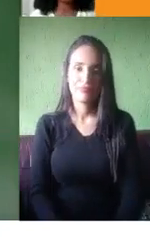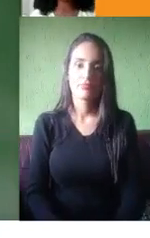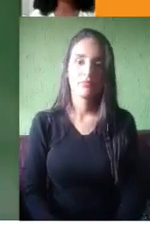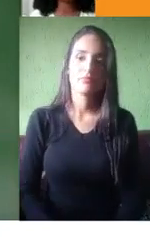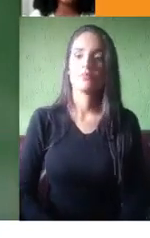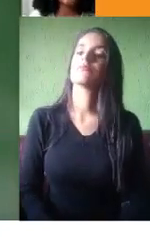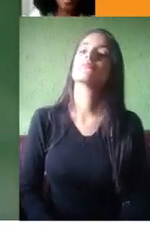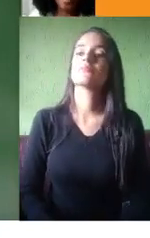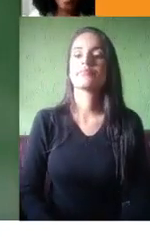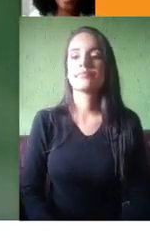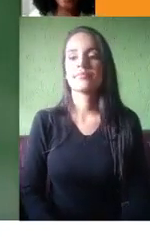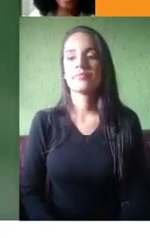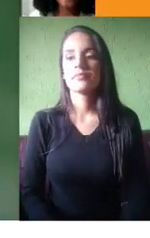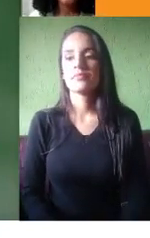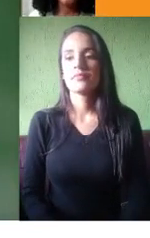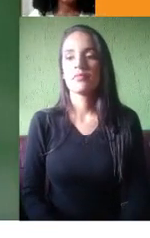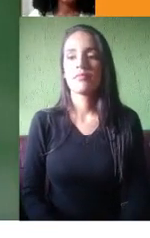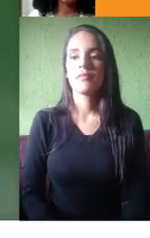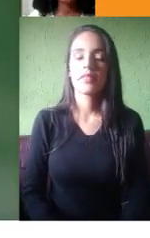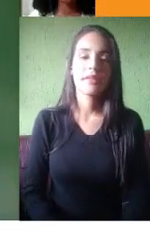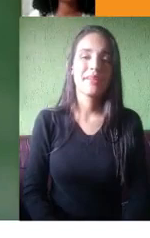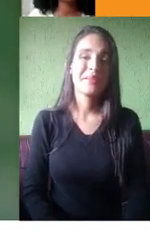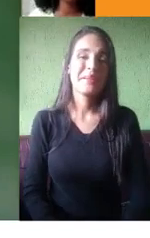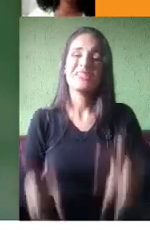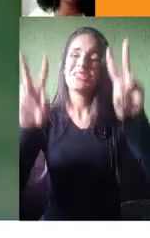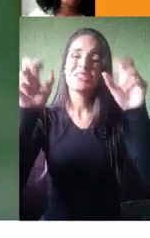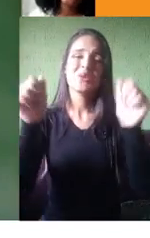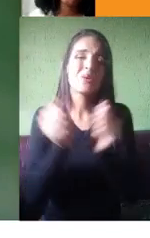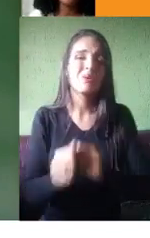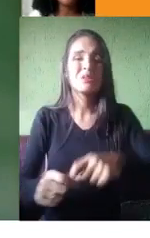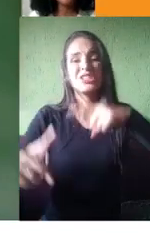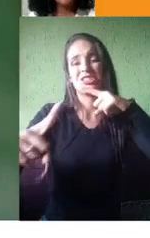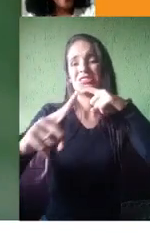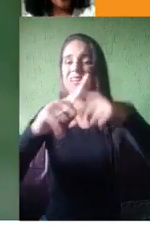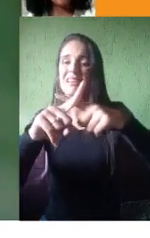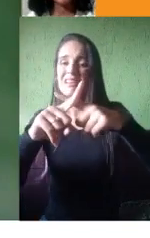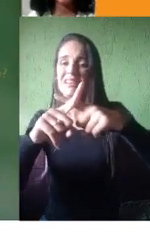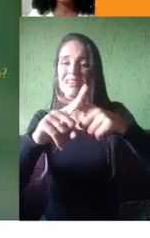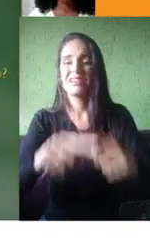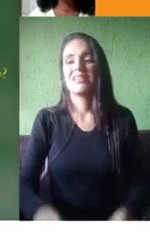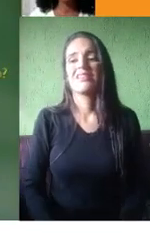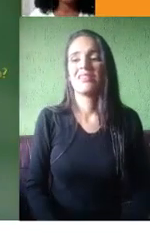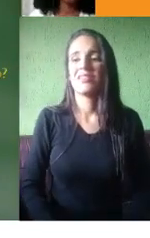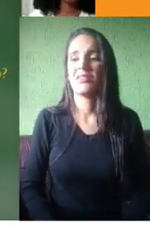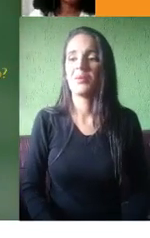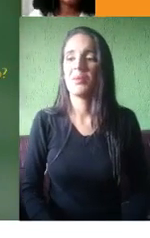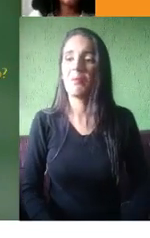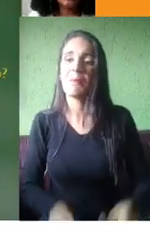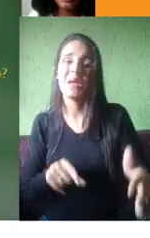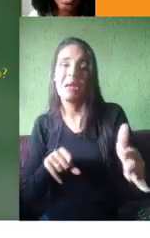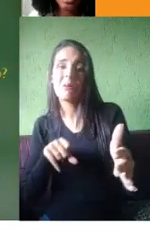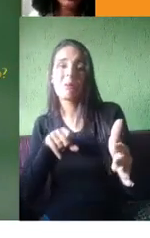chamadas fórmulas desgastadas, né? Aqueles títulos com X, ou versos, títulos com